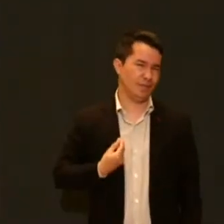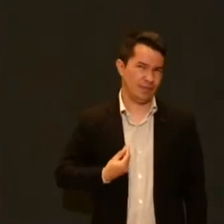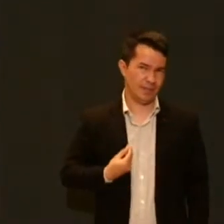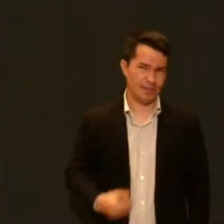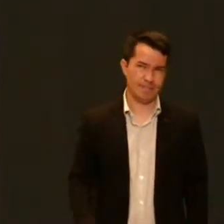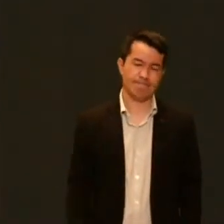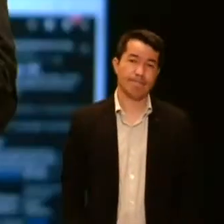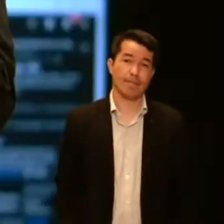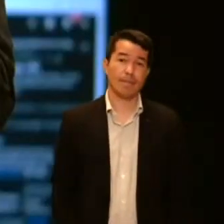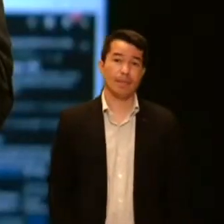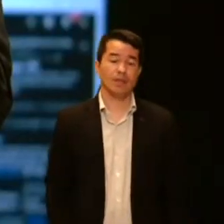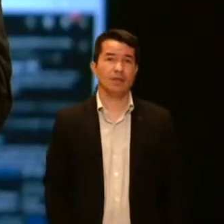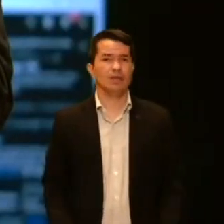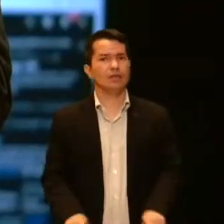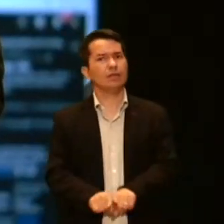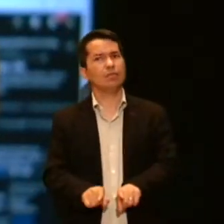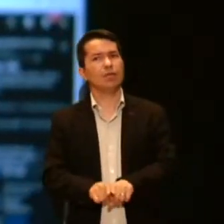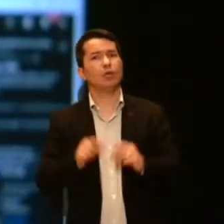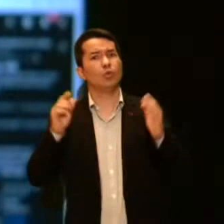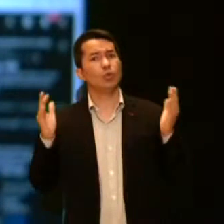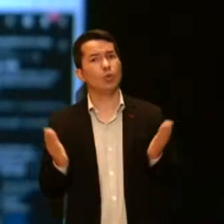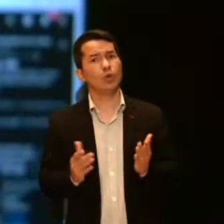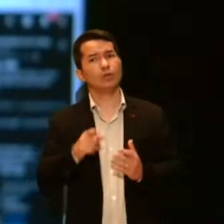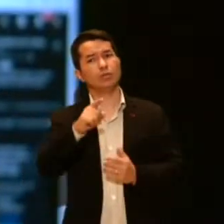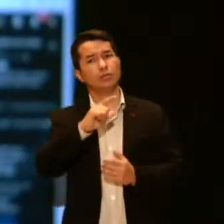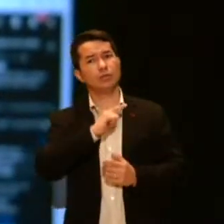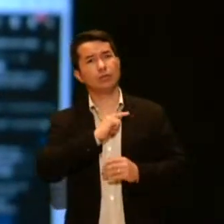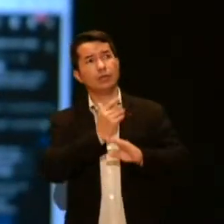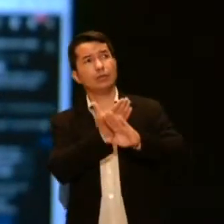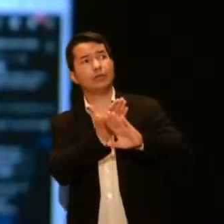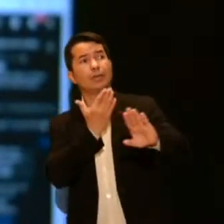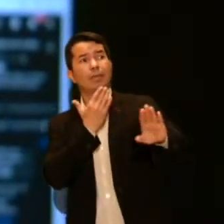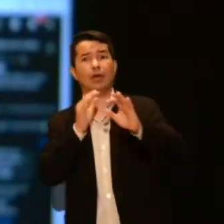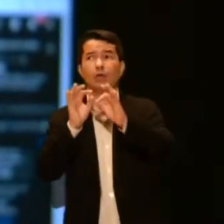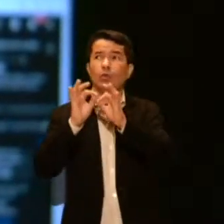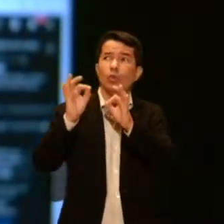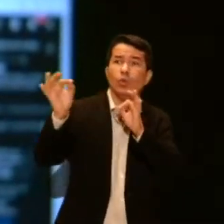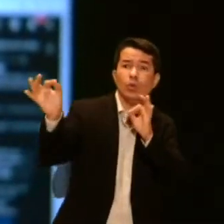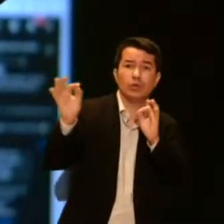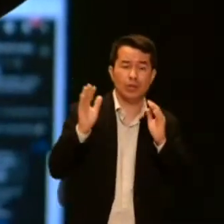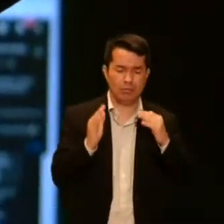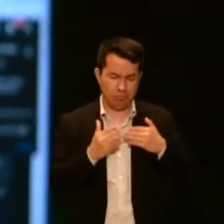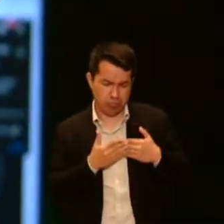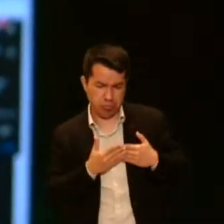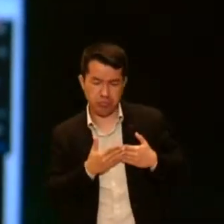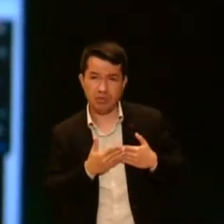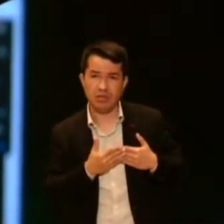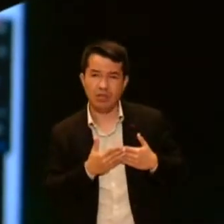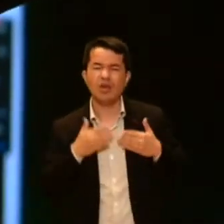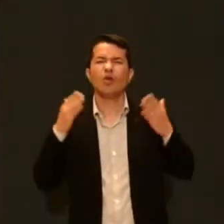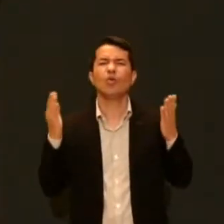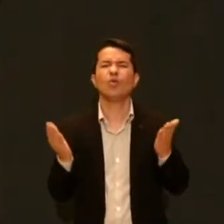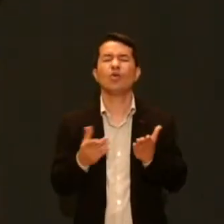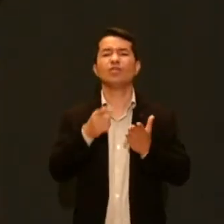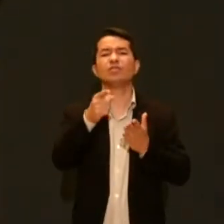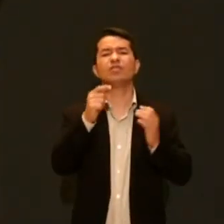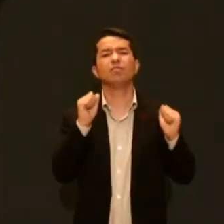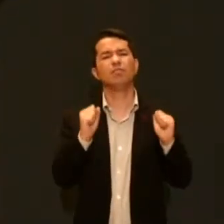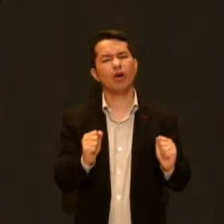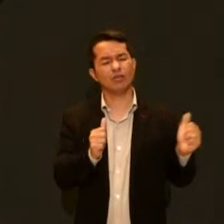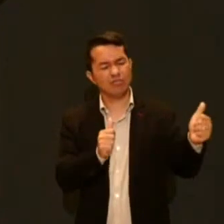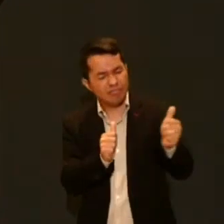longe você esteja hoje, se o seu coração estiver aberto para que aquilo que Jesus quer fazer na sua